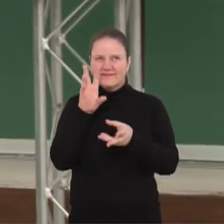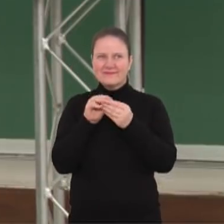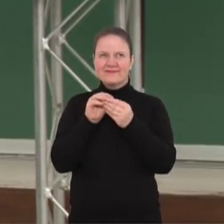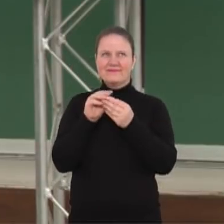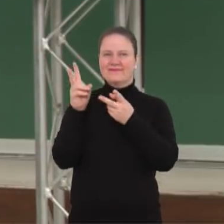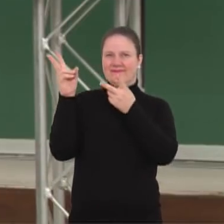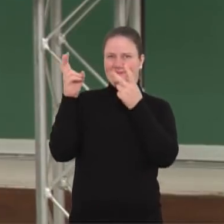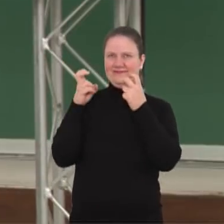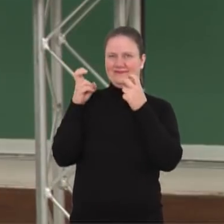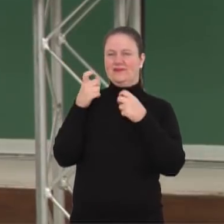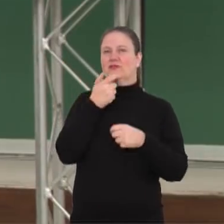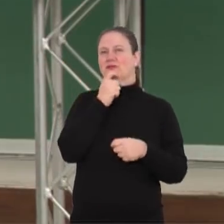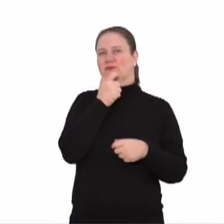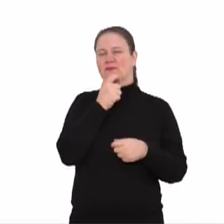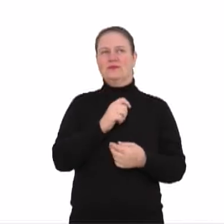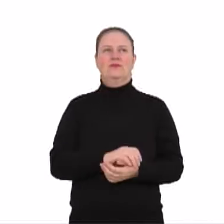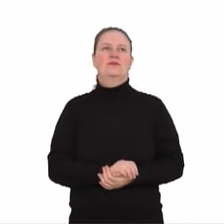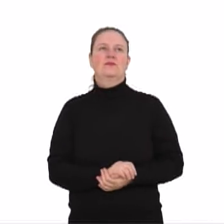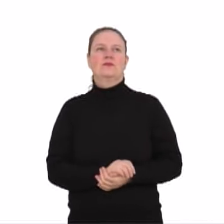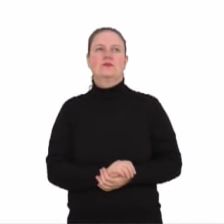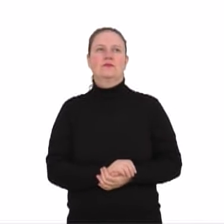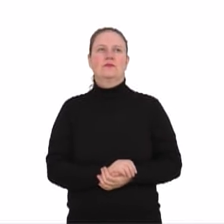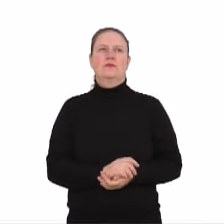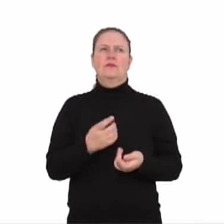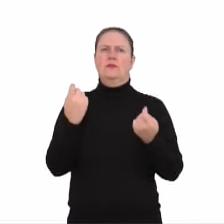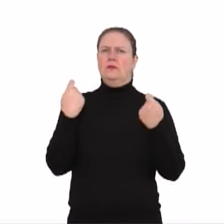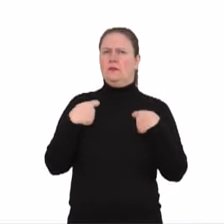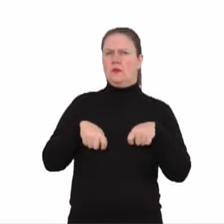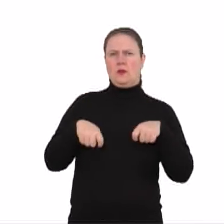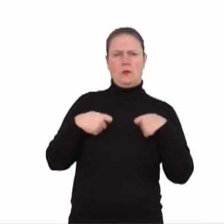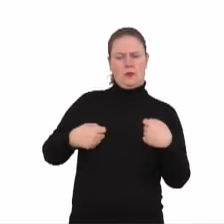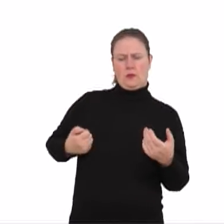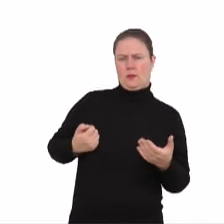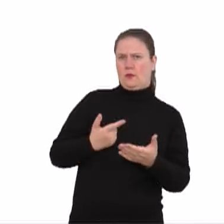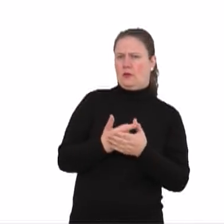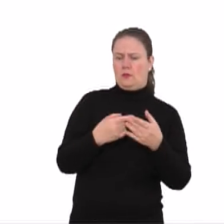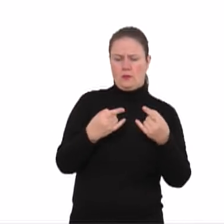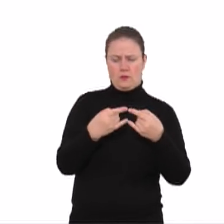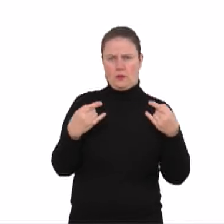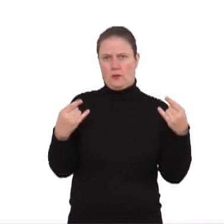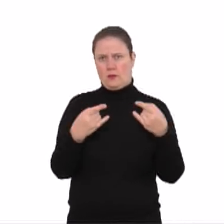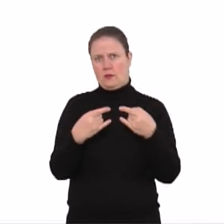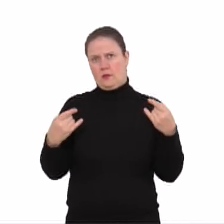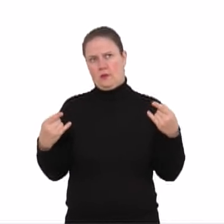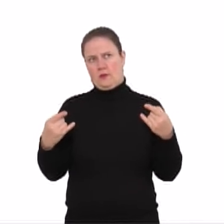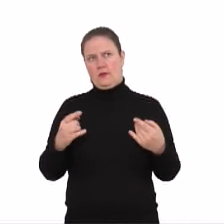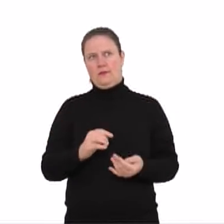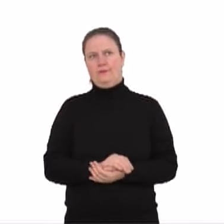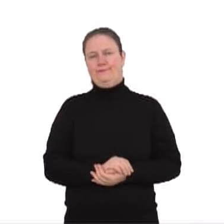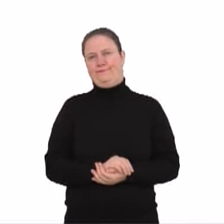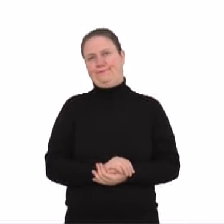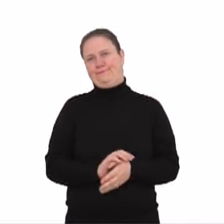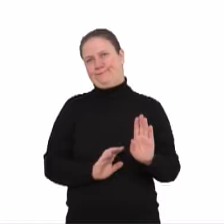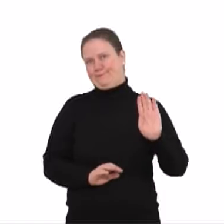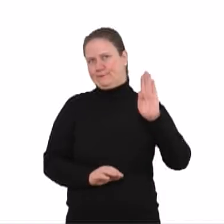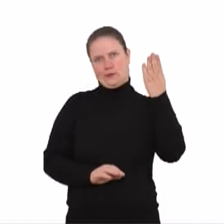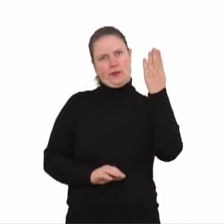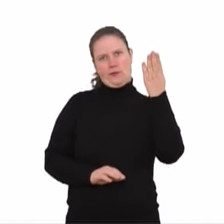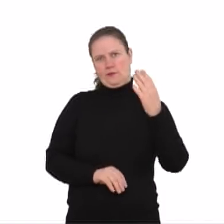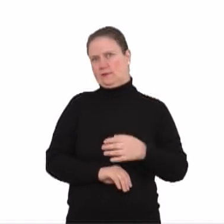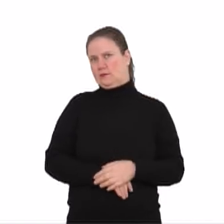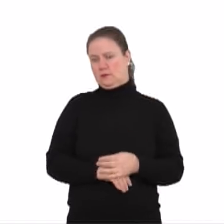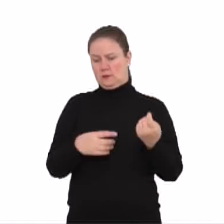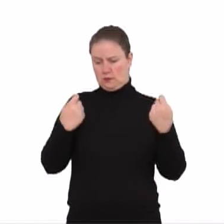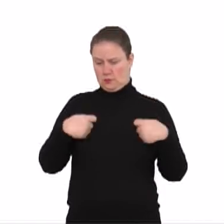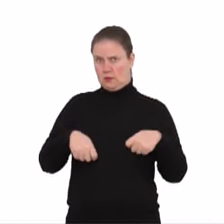então. Letra A, você não precisa comprar os ingressos antes de ir ao parque. Falso, né? Bom que